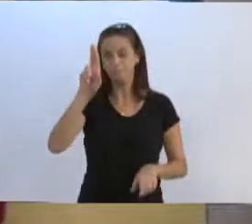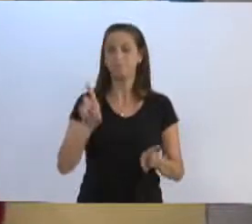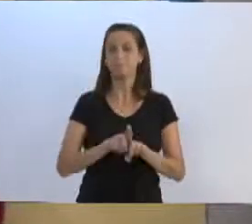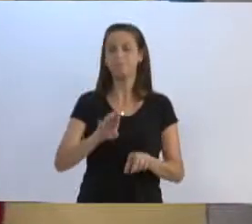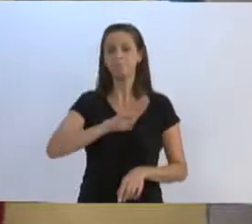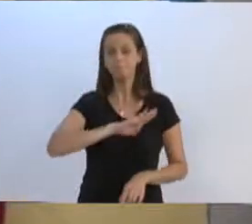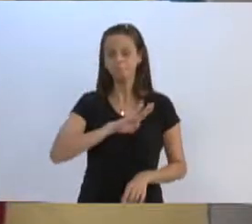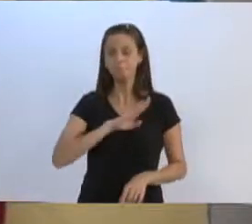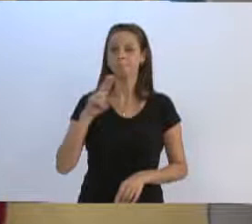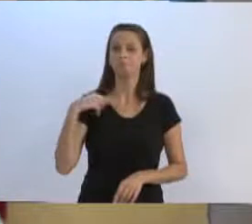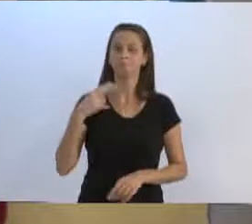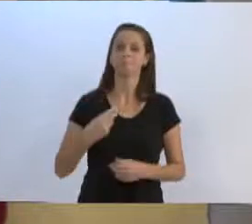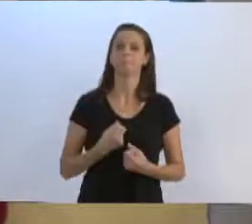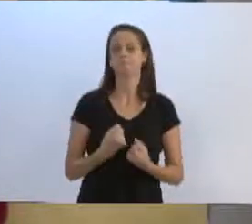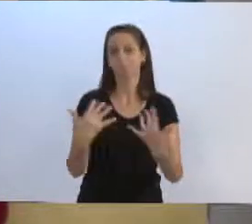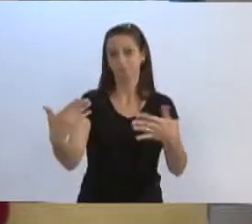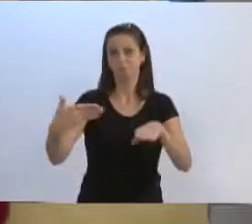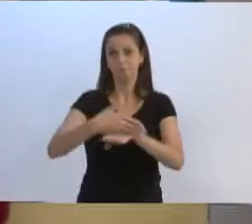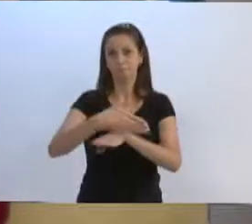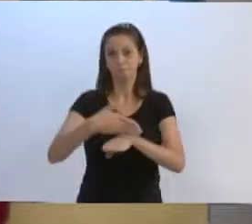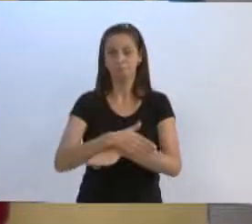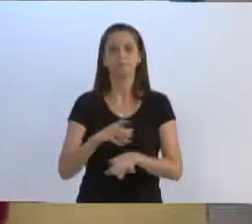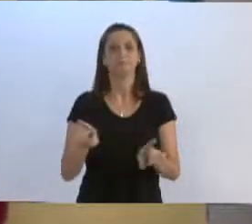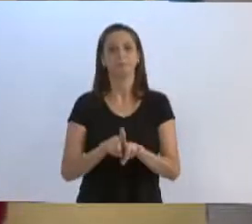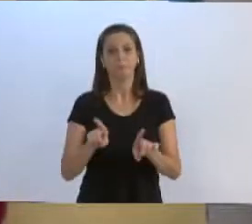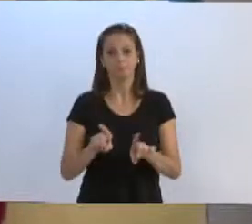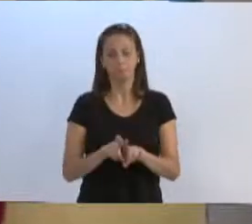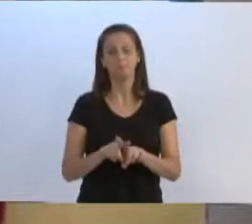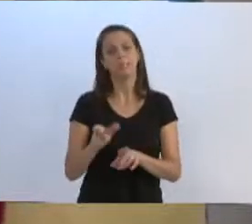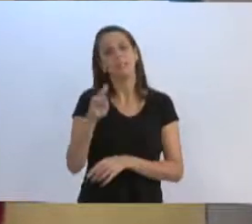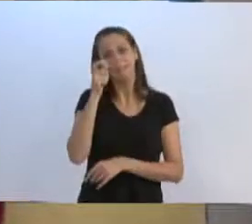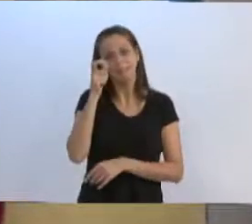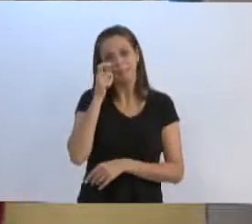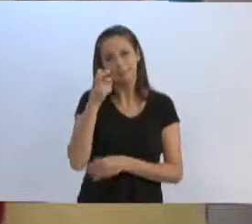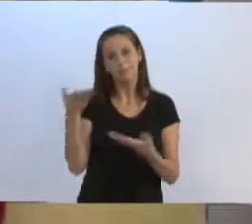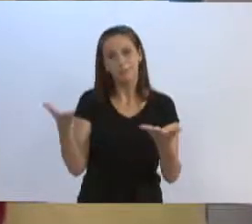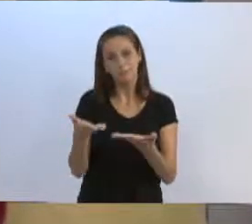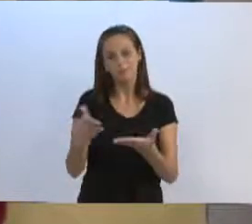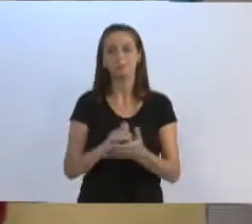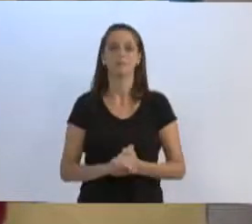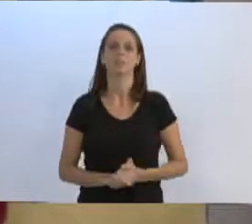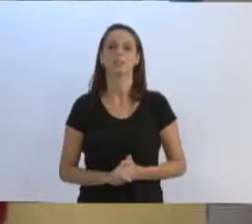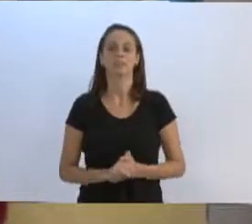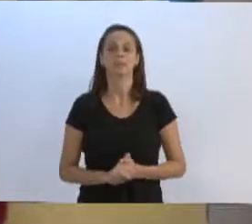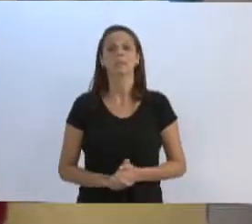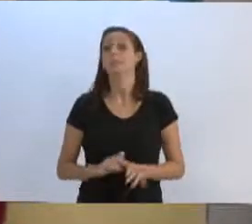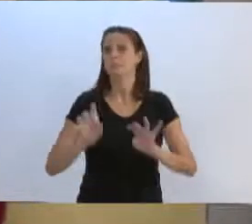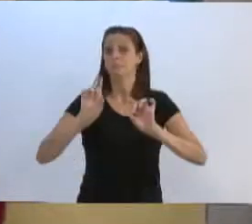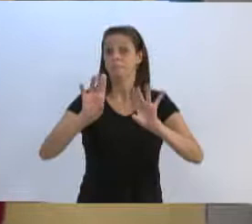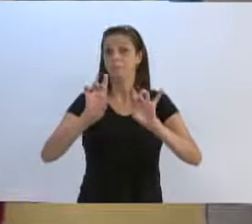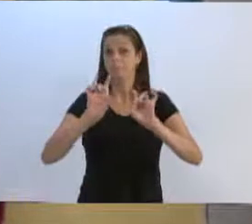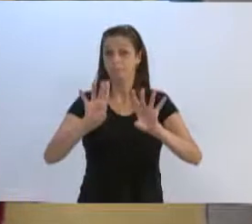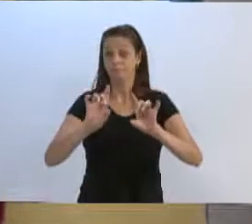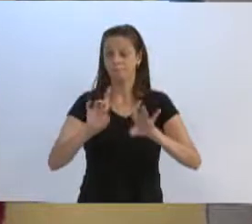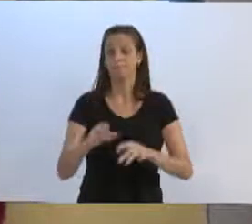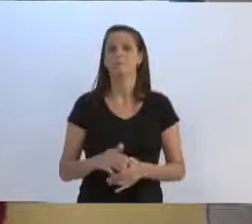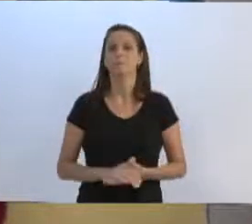compõem o Parlamento, os senhores e as senhoras que nos honram com a presença em plenário, com destaque para